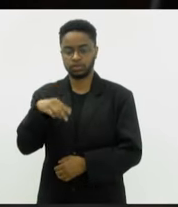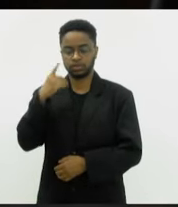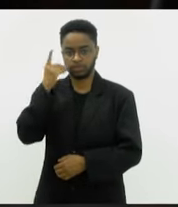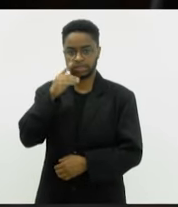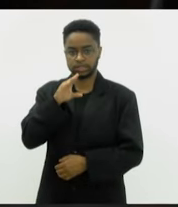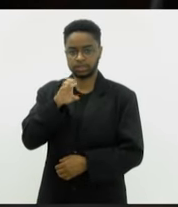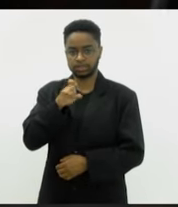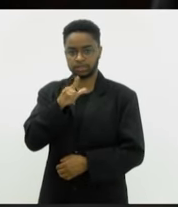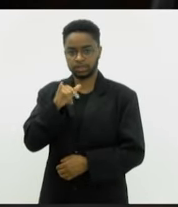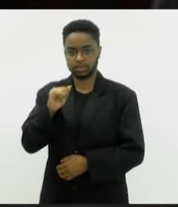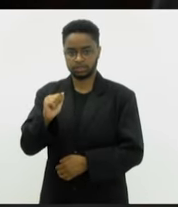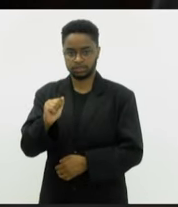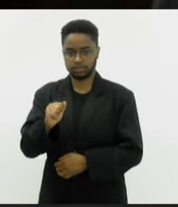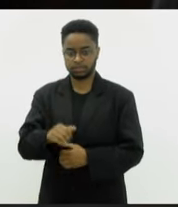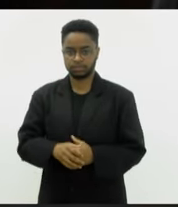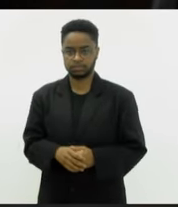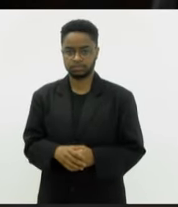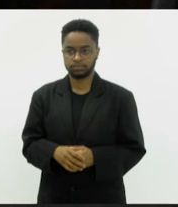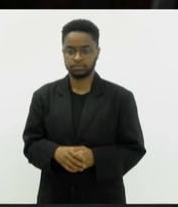Célia Jordão,